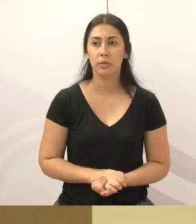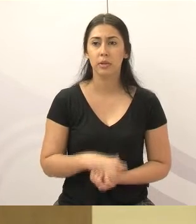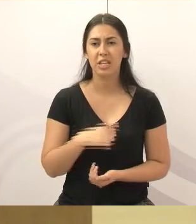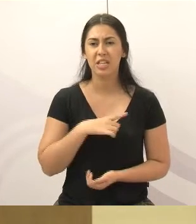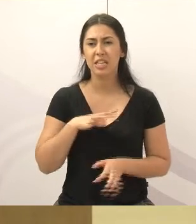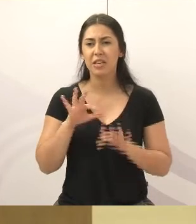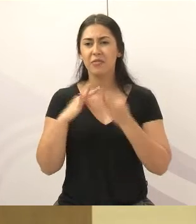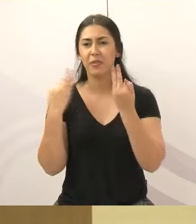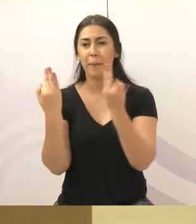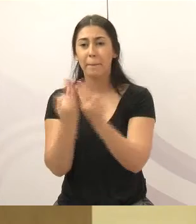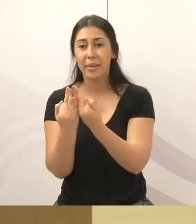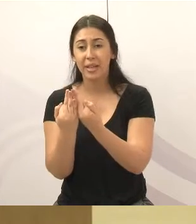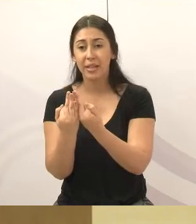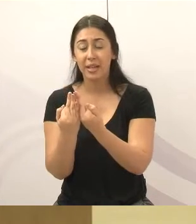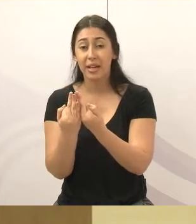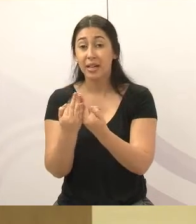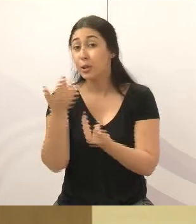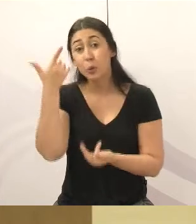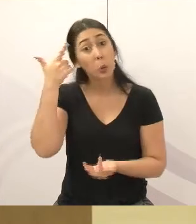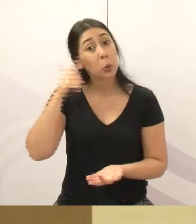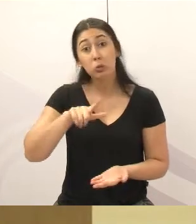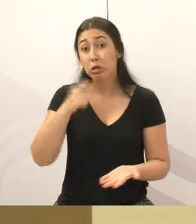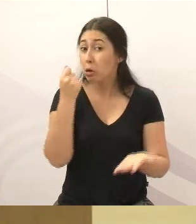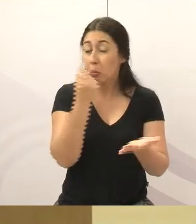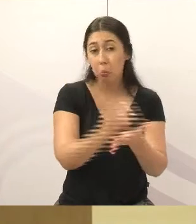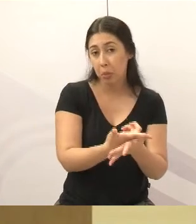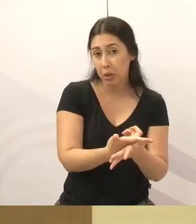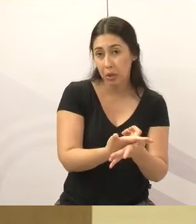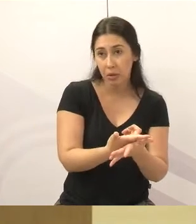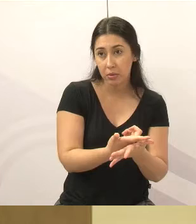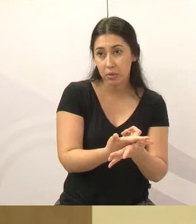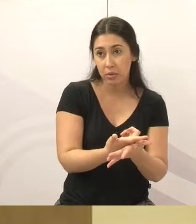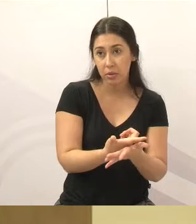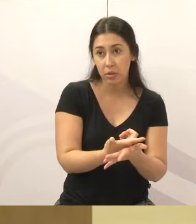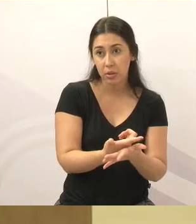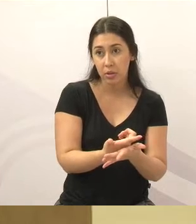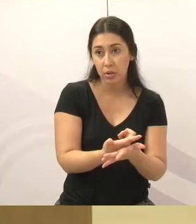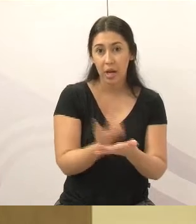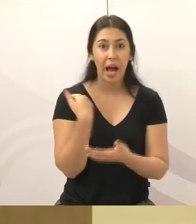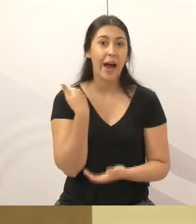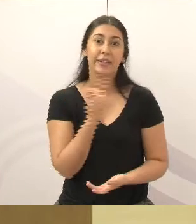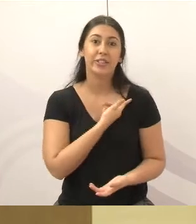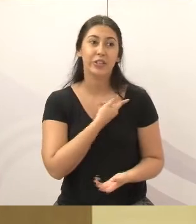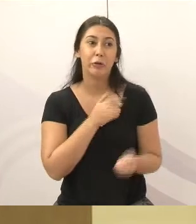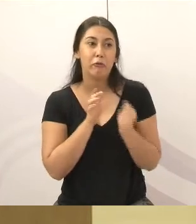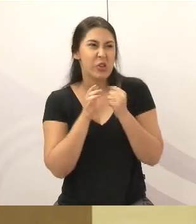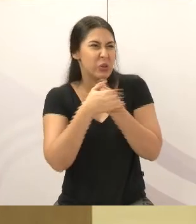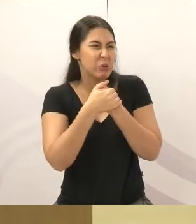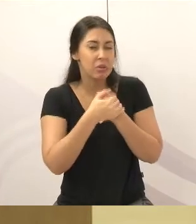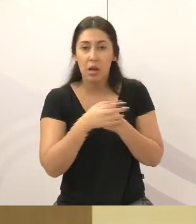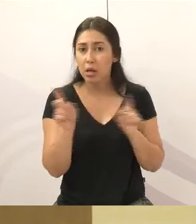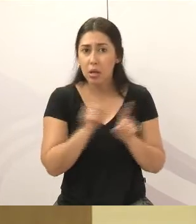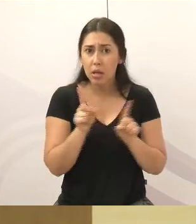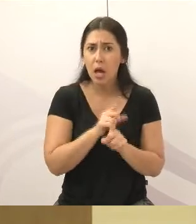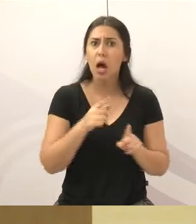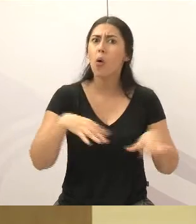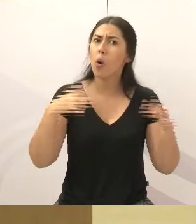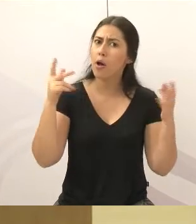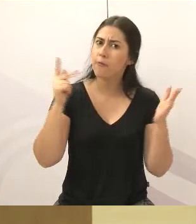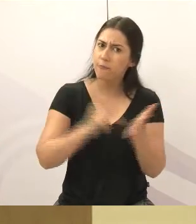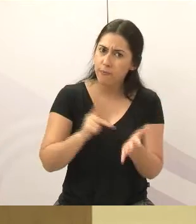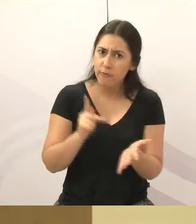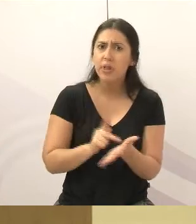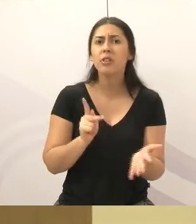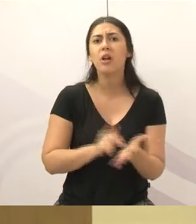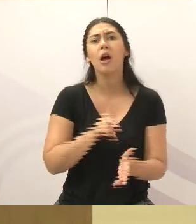Muitas famílias não têm acesso a álcool em gel. Isso a gente não precisa esconder não, porque é a pura realidade